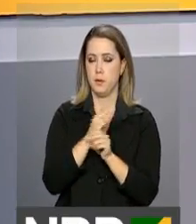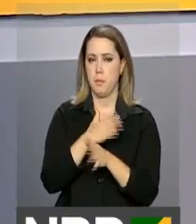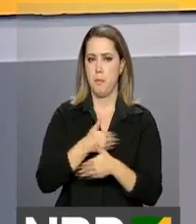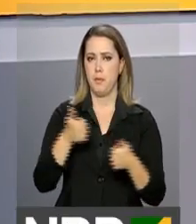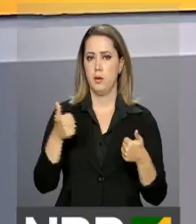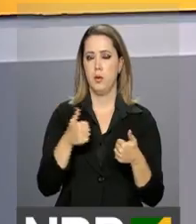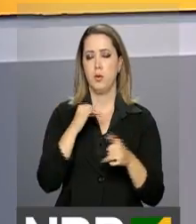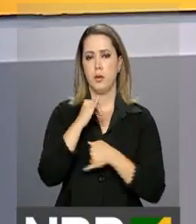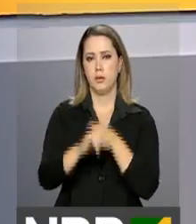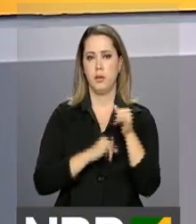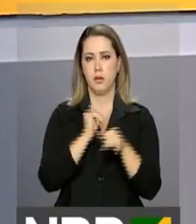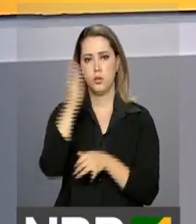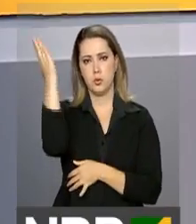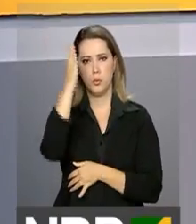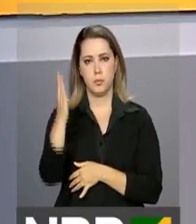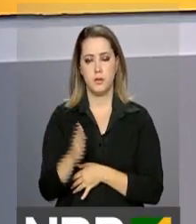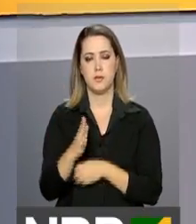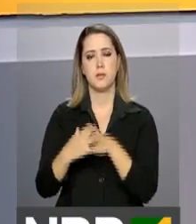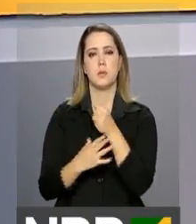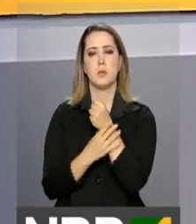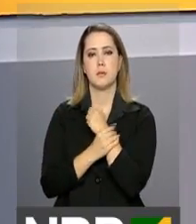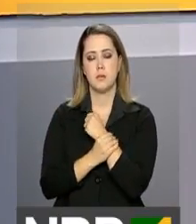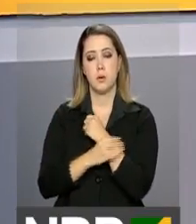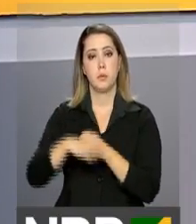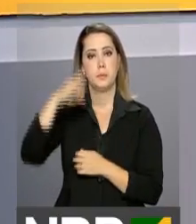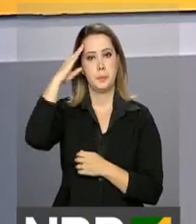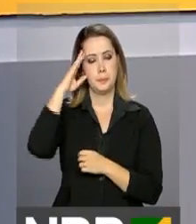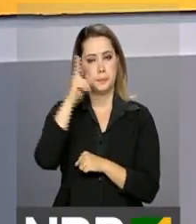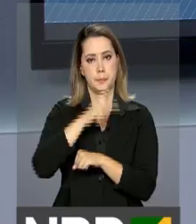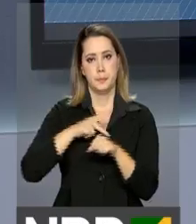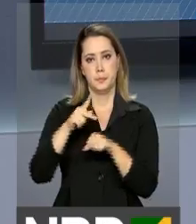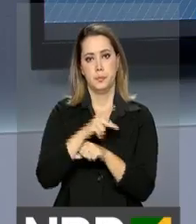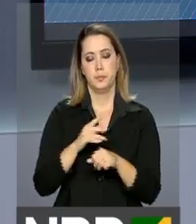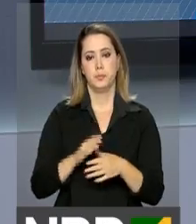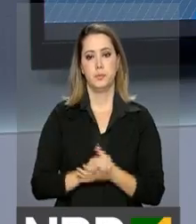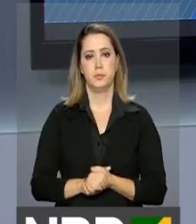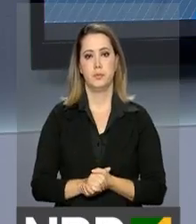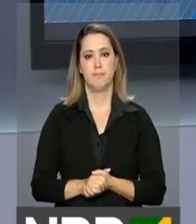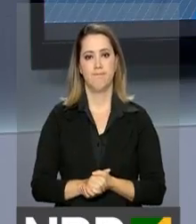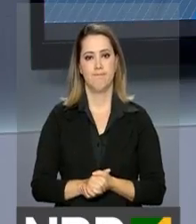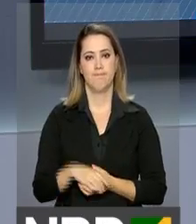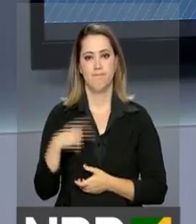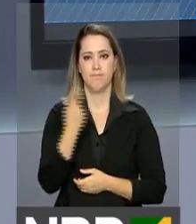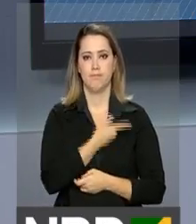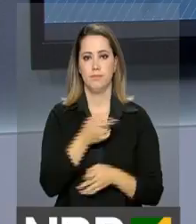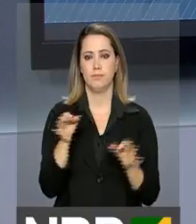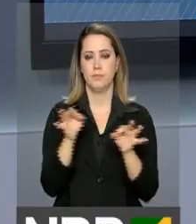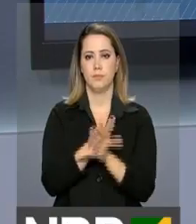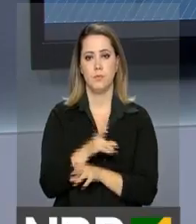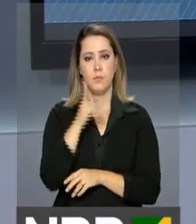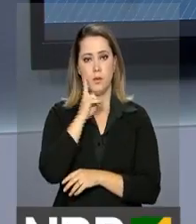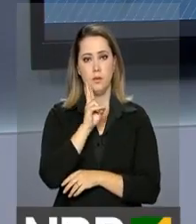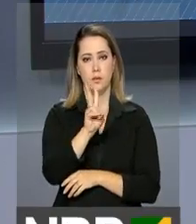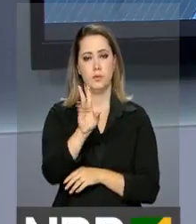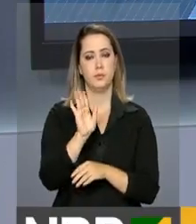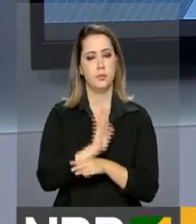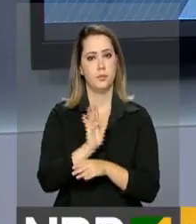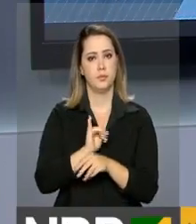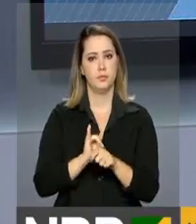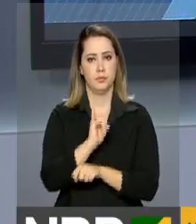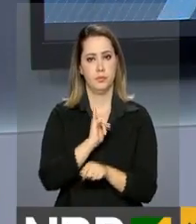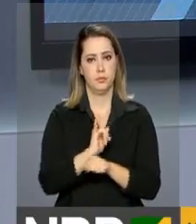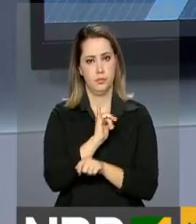no brasil e melhorar a segurança militar do país esta edição termina por aqui você pode rever as